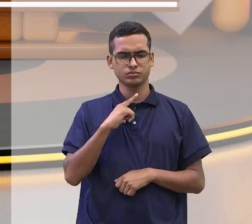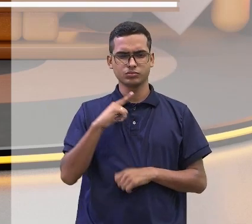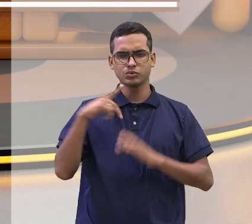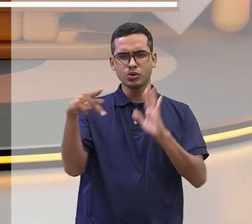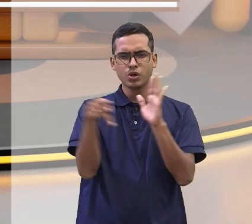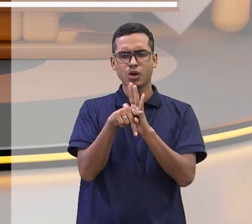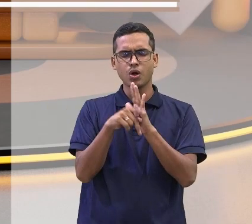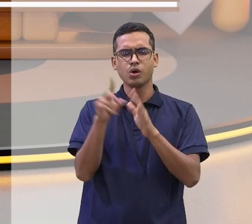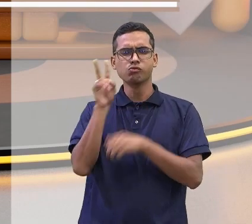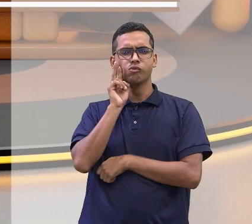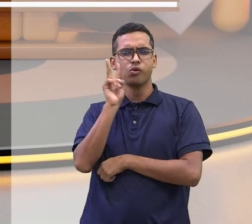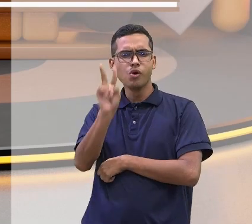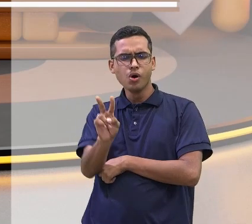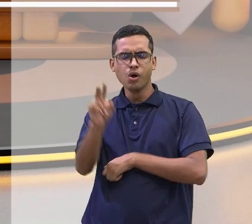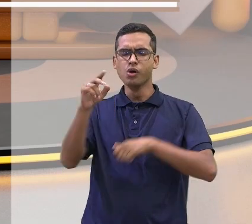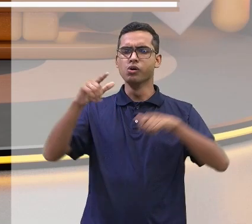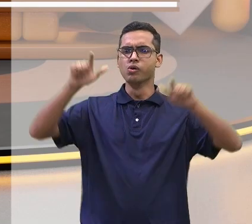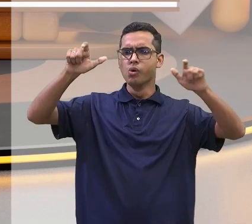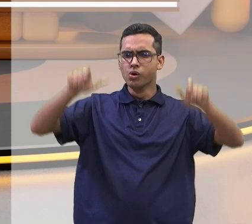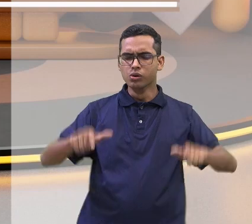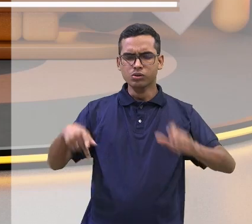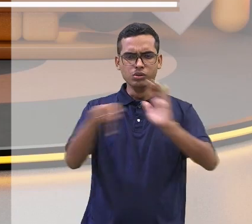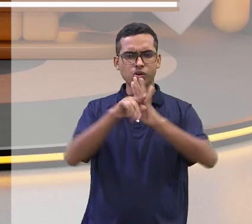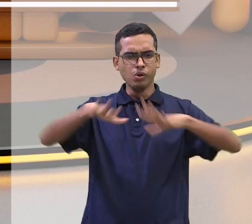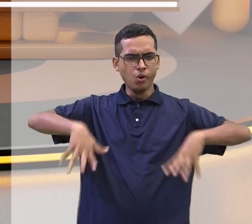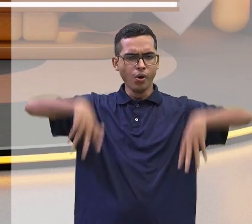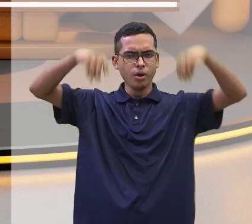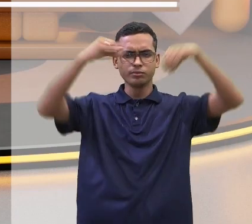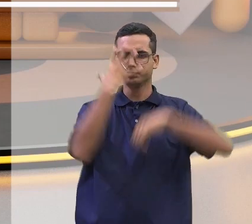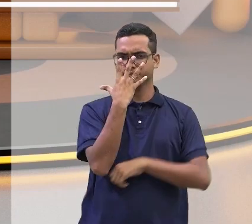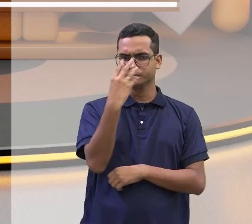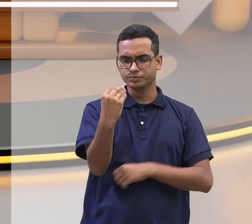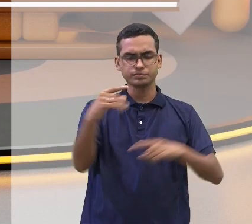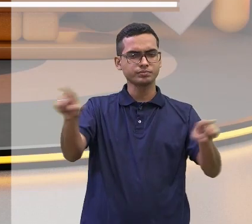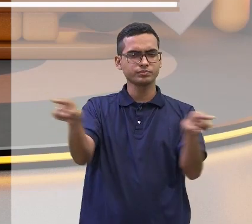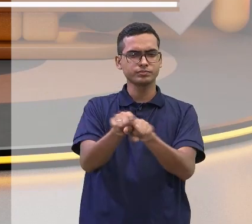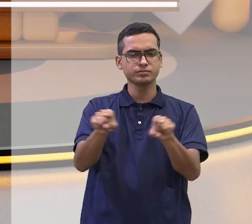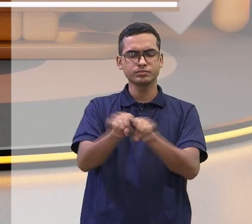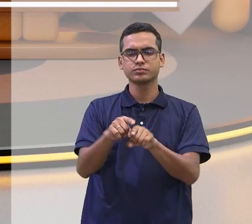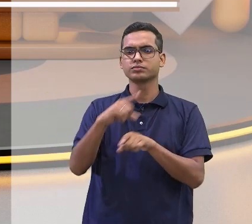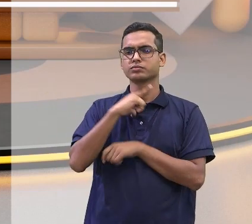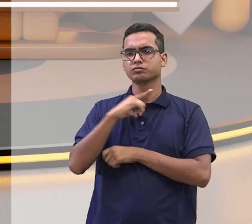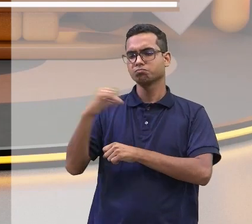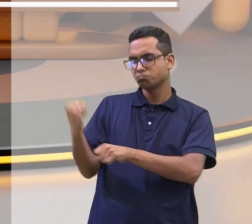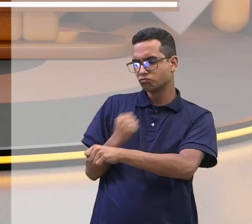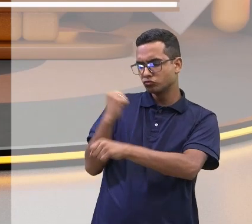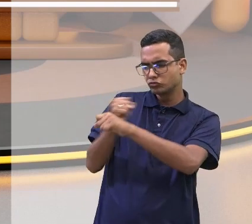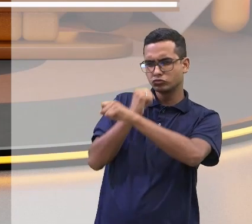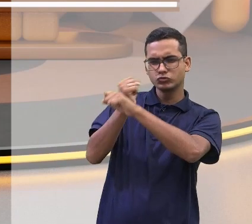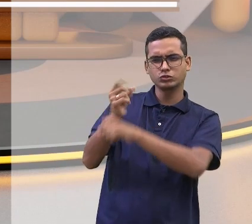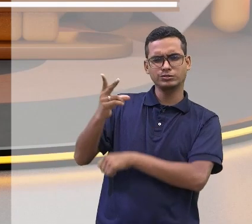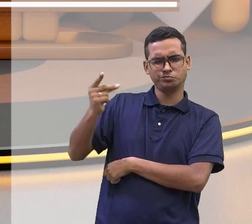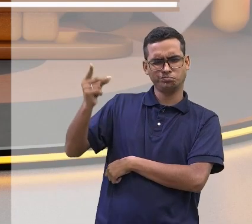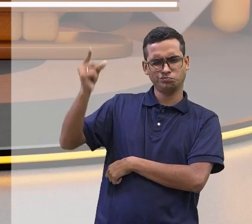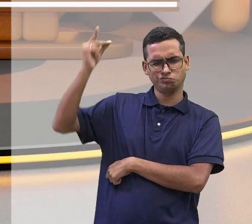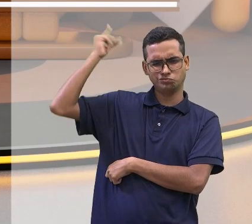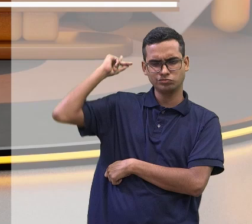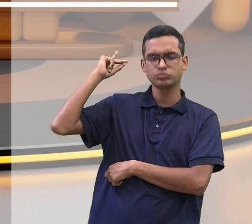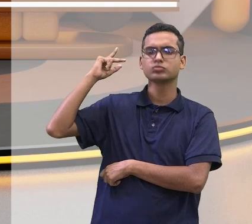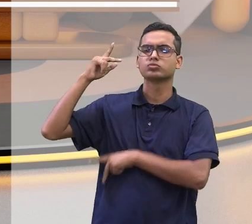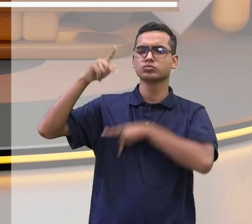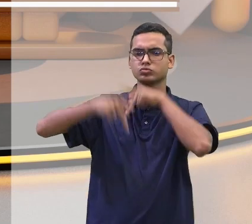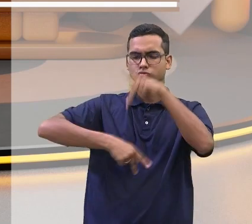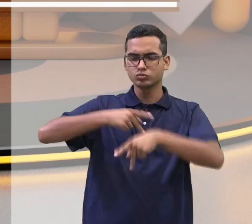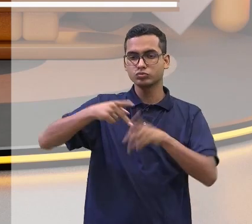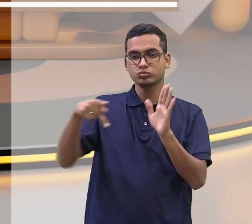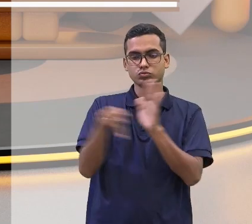uma visão da cidade Machu Picchu, que é justamente uma ruína, né, da civilização